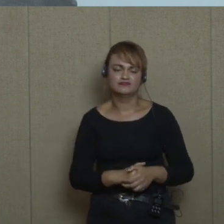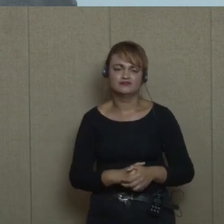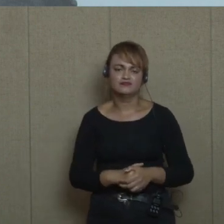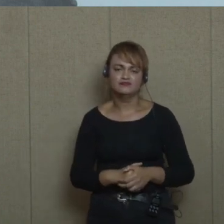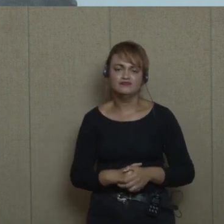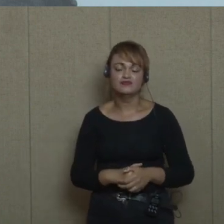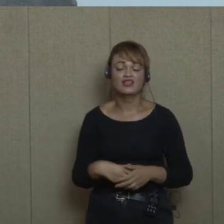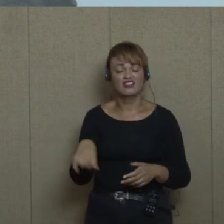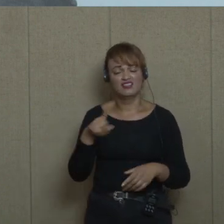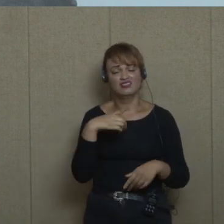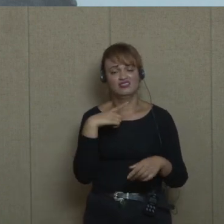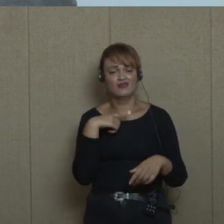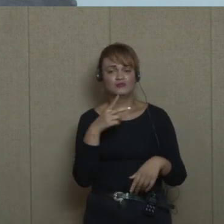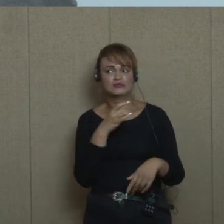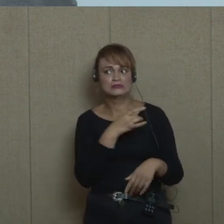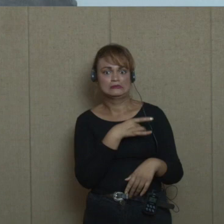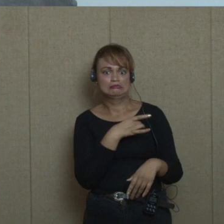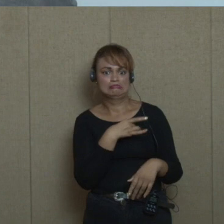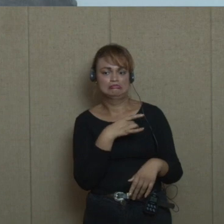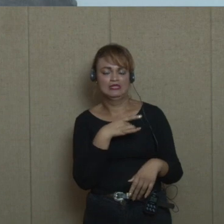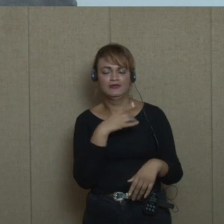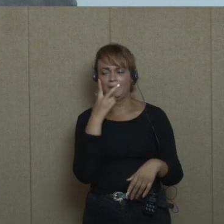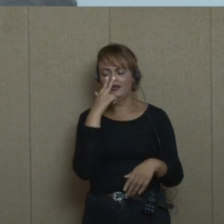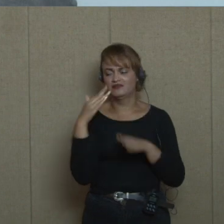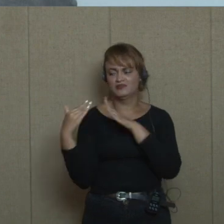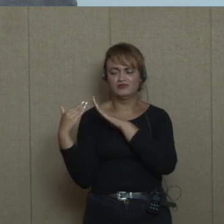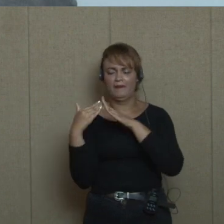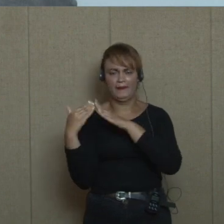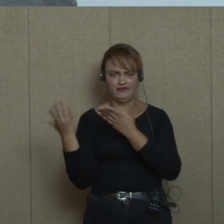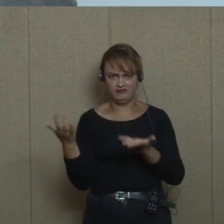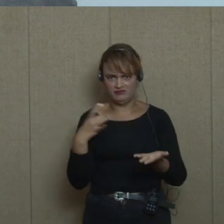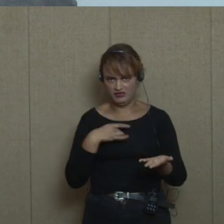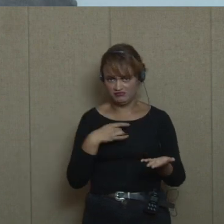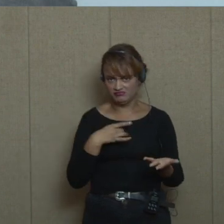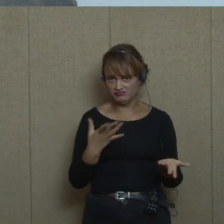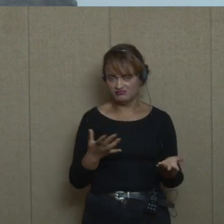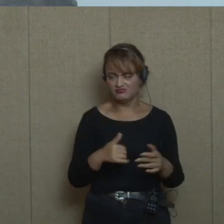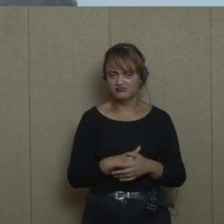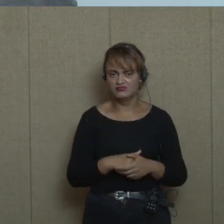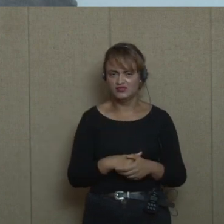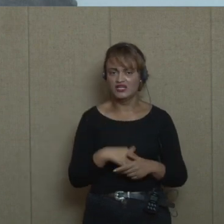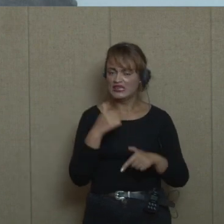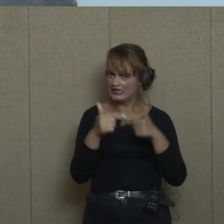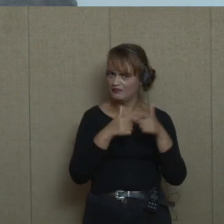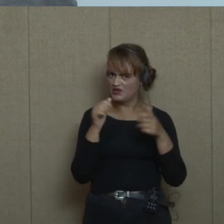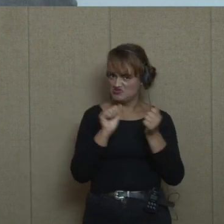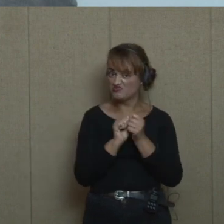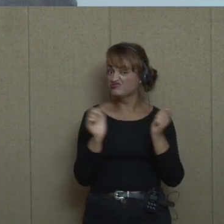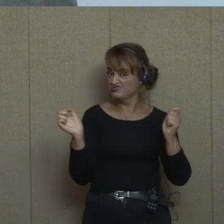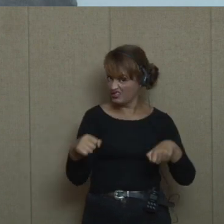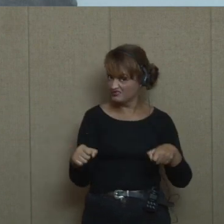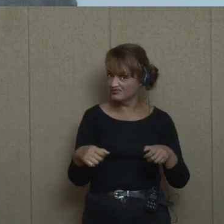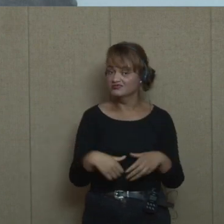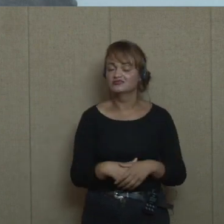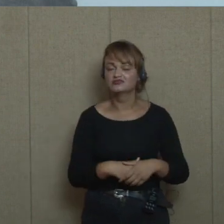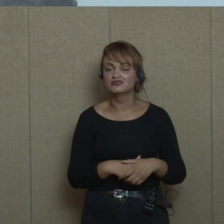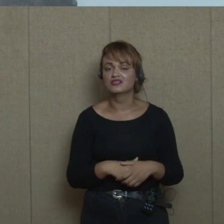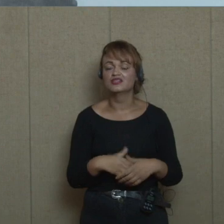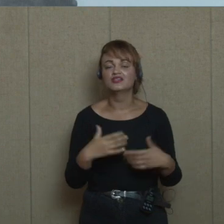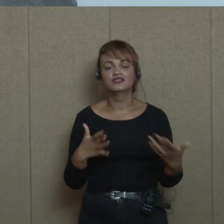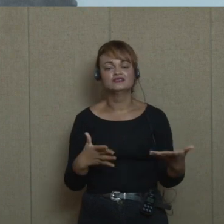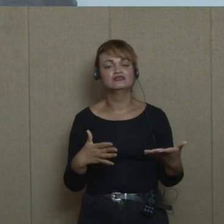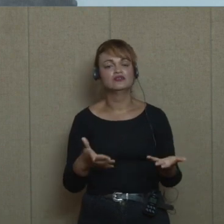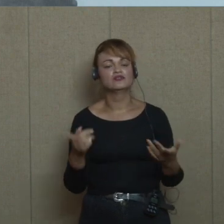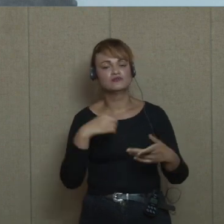Temos medo da nossa própria sombra? Será que não podemos trabalhar juntos? E temos que